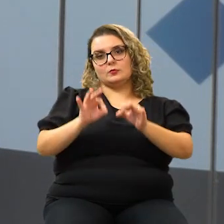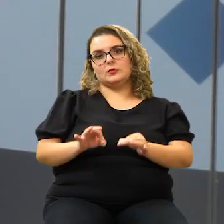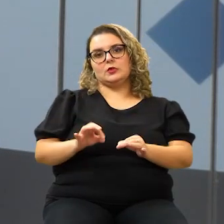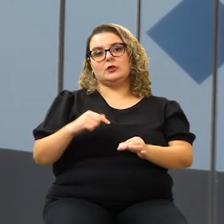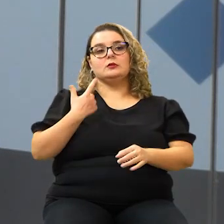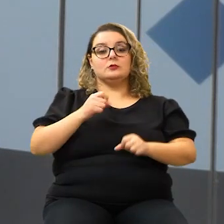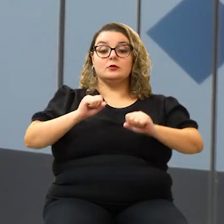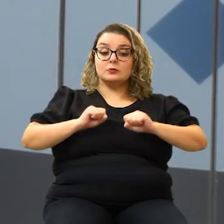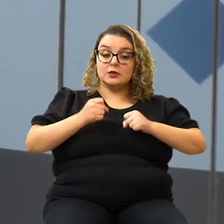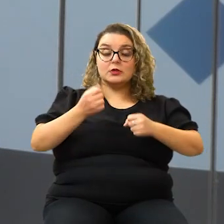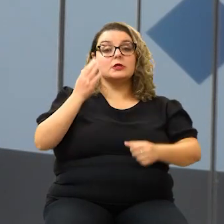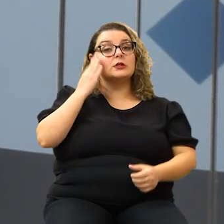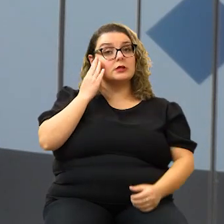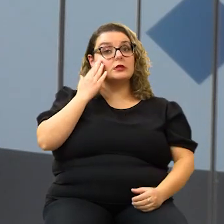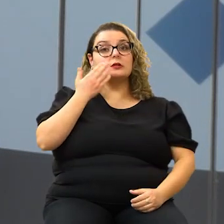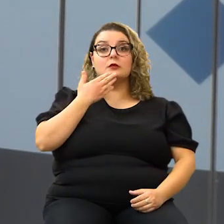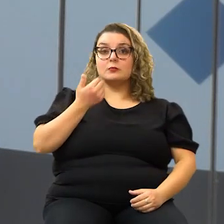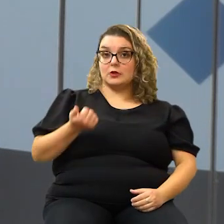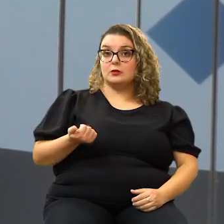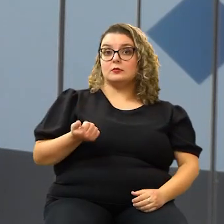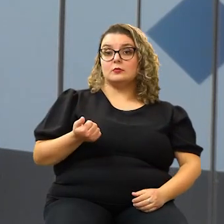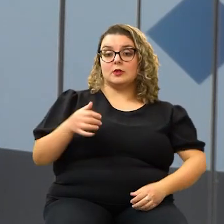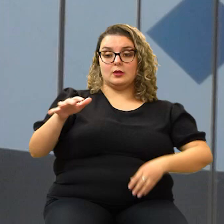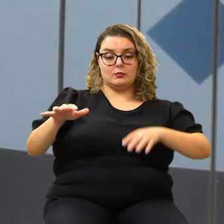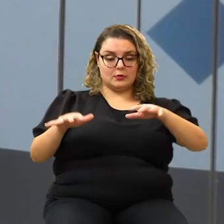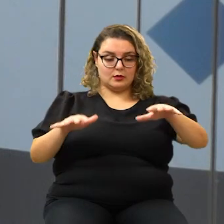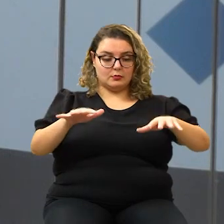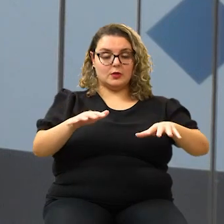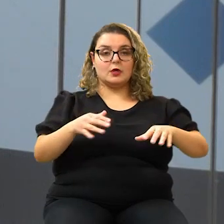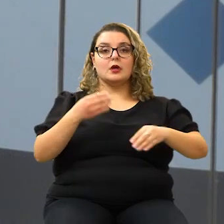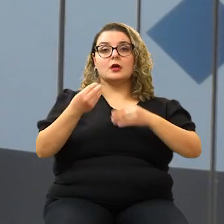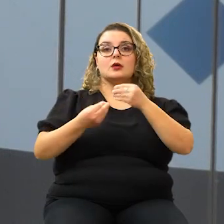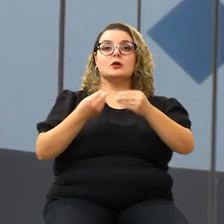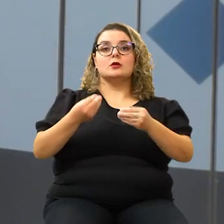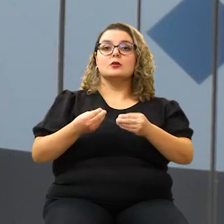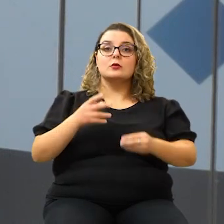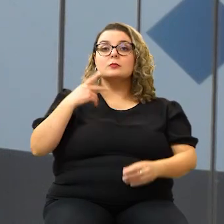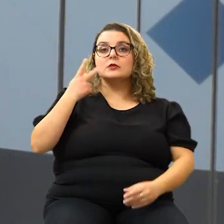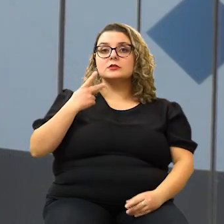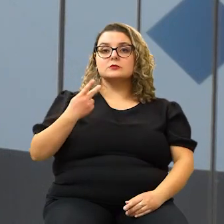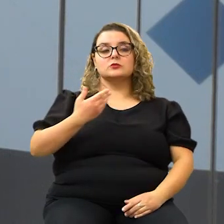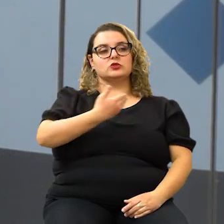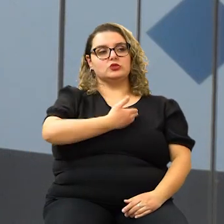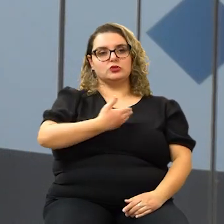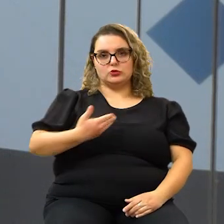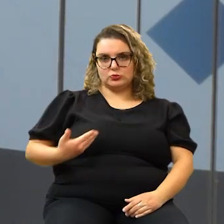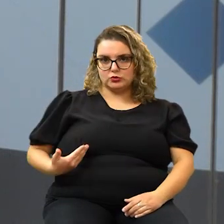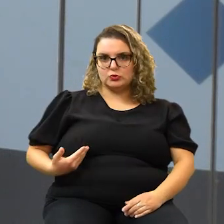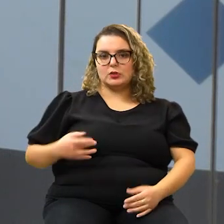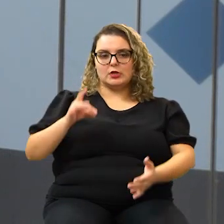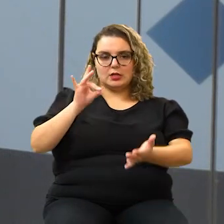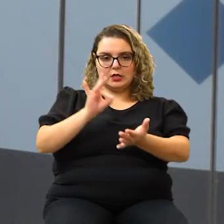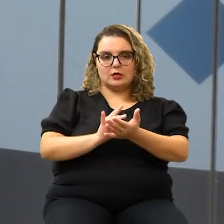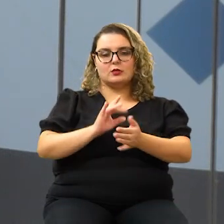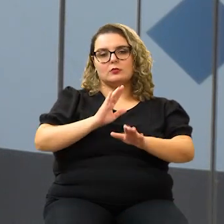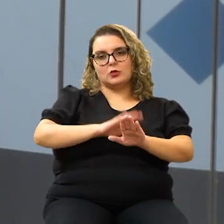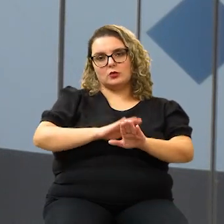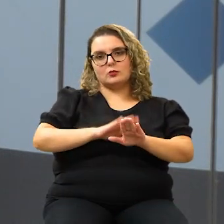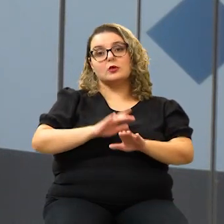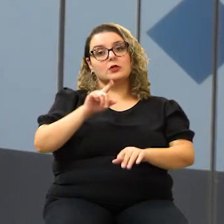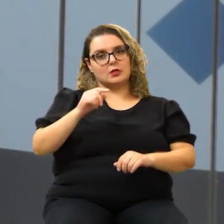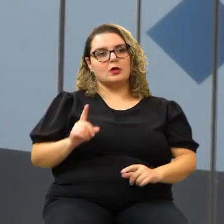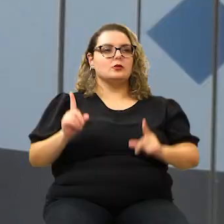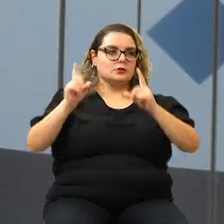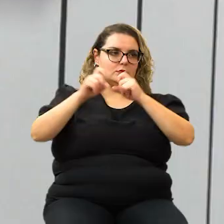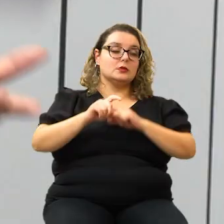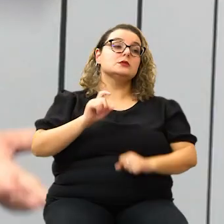debruçar, entender bem as regiões e como tornar essas políticas públicas realmente funcionais, que é um desafio. É